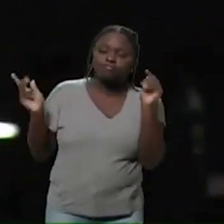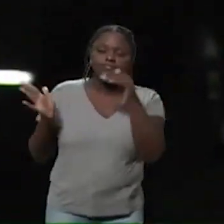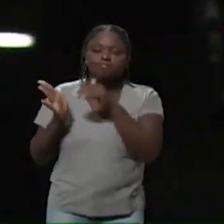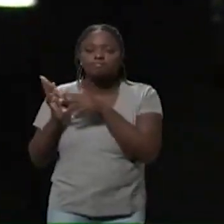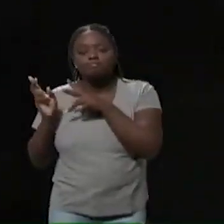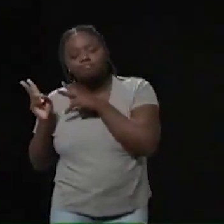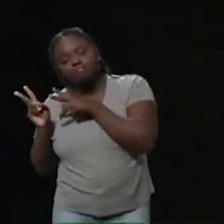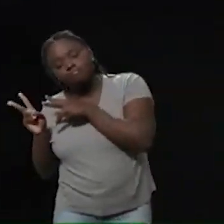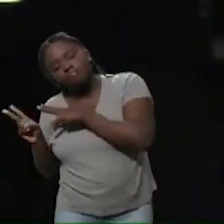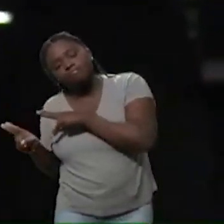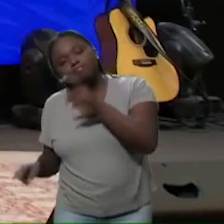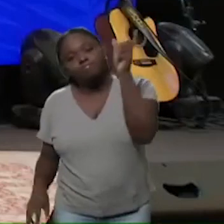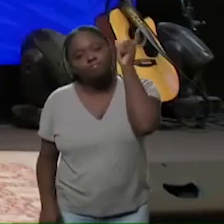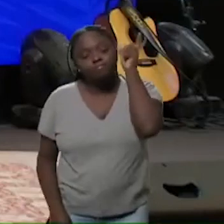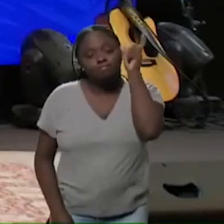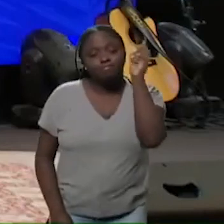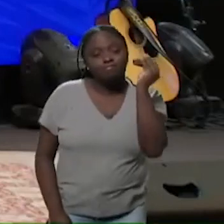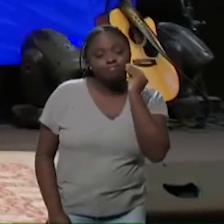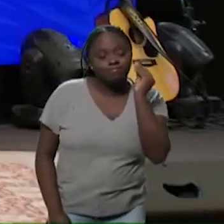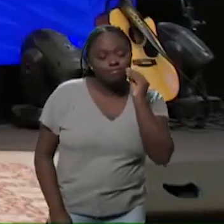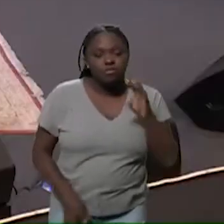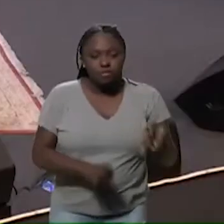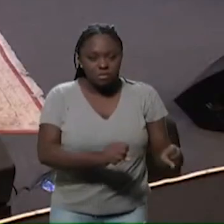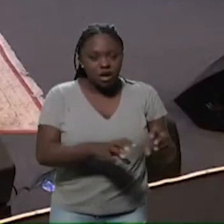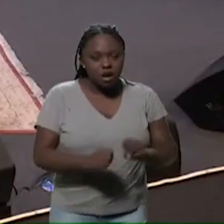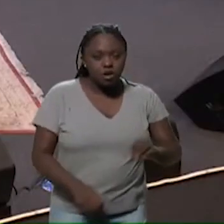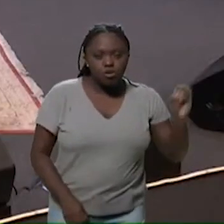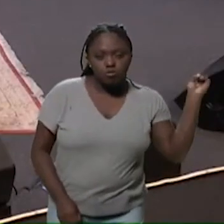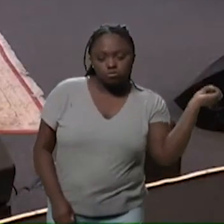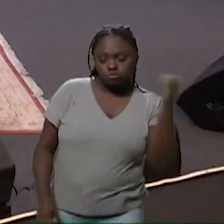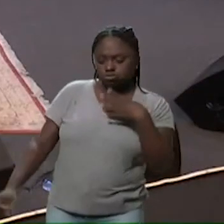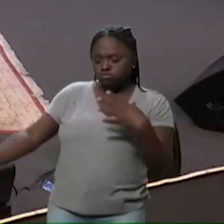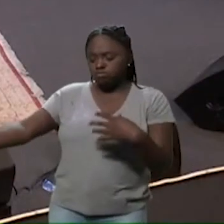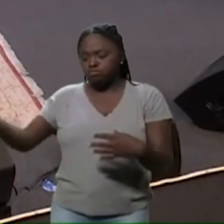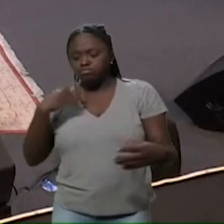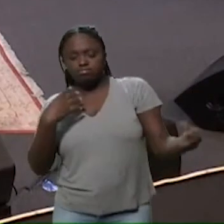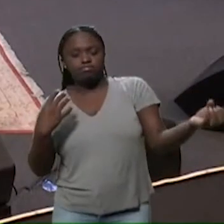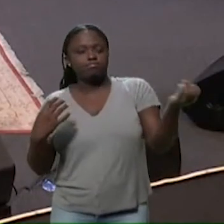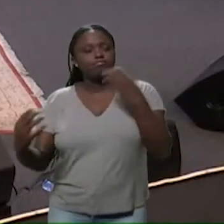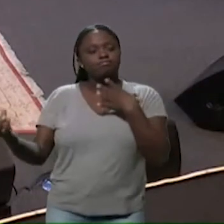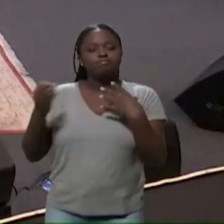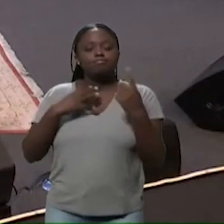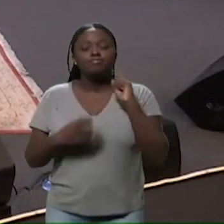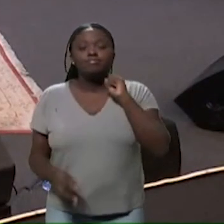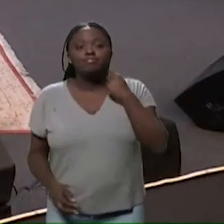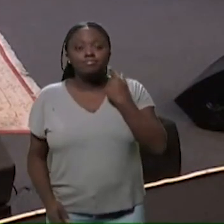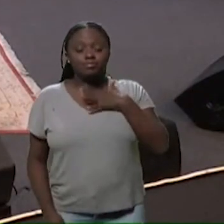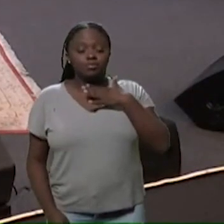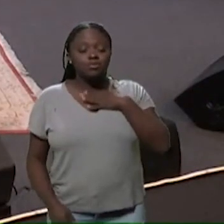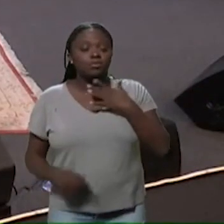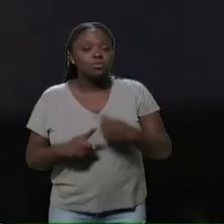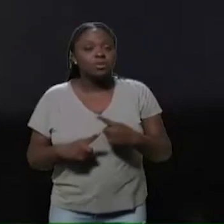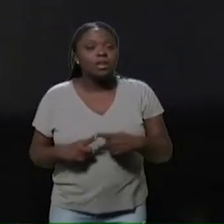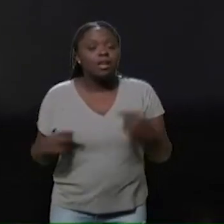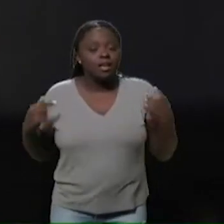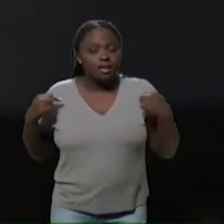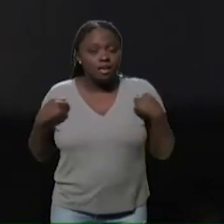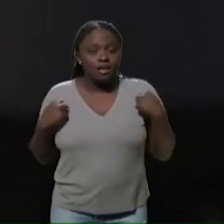o diabo está tentando pegar lama e jogar em mim para me sujar. Por quê? Porque eu sujo.